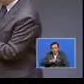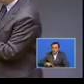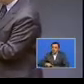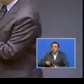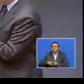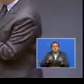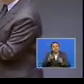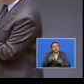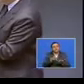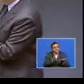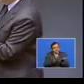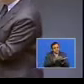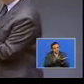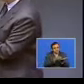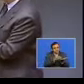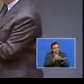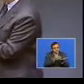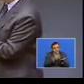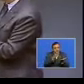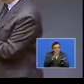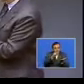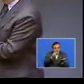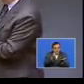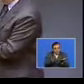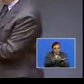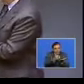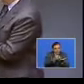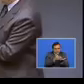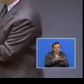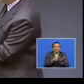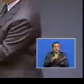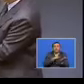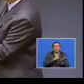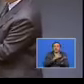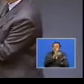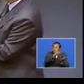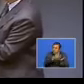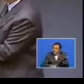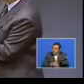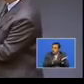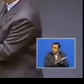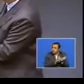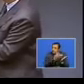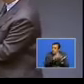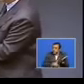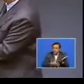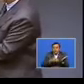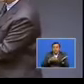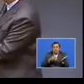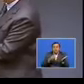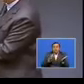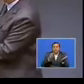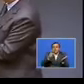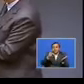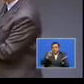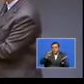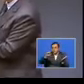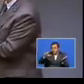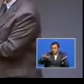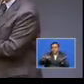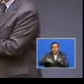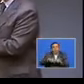casa, clipping de revistas, ele traz a capa da Carta Capital, mas não traz a matéria.